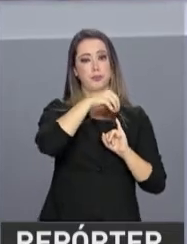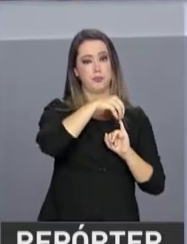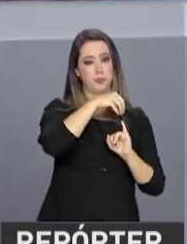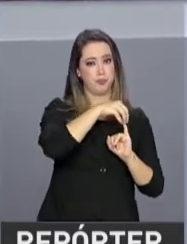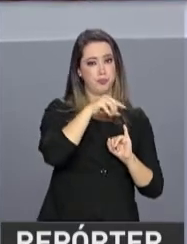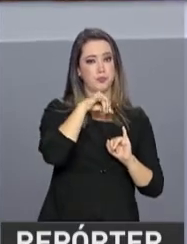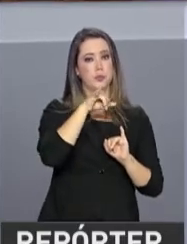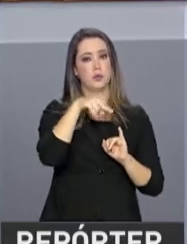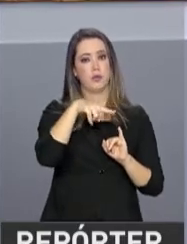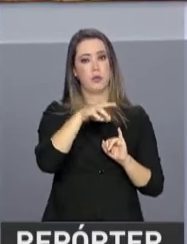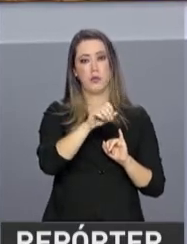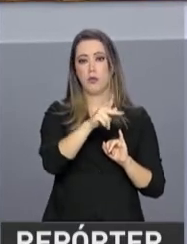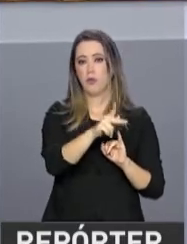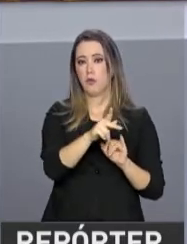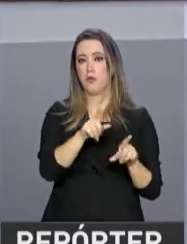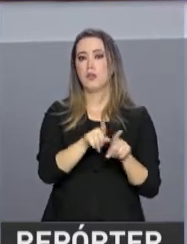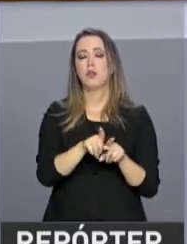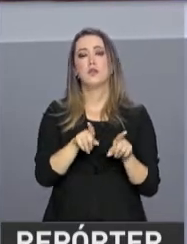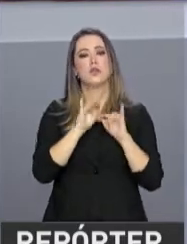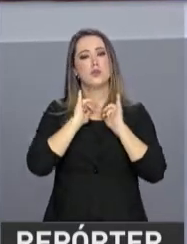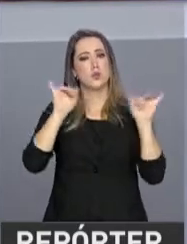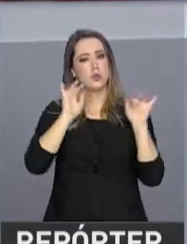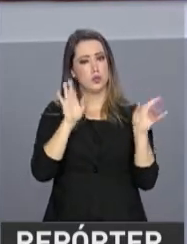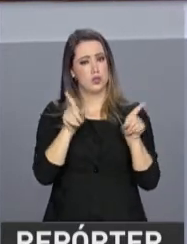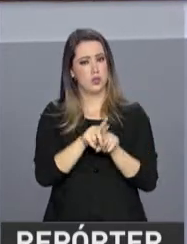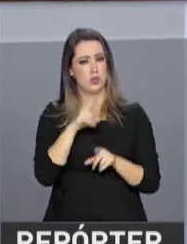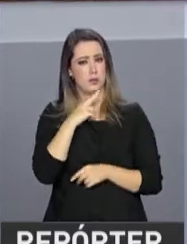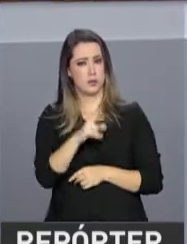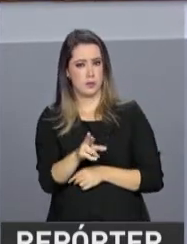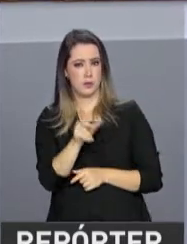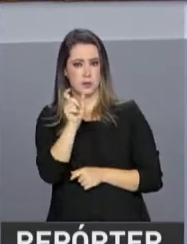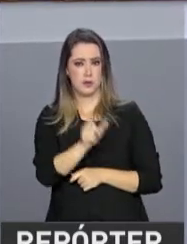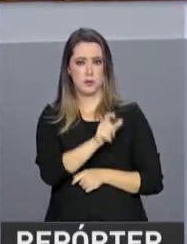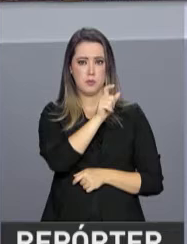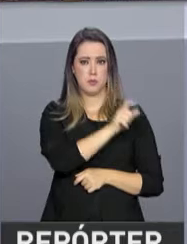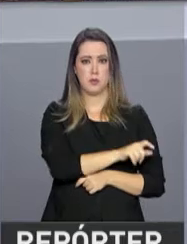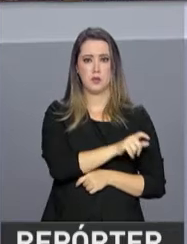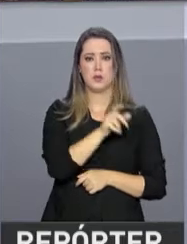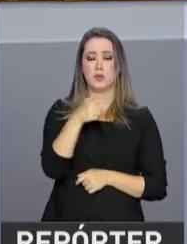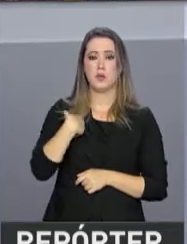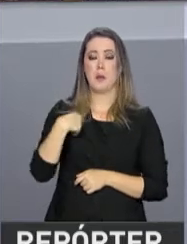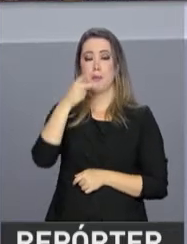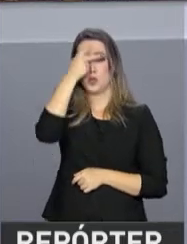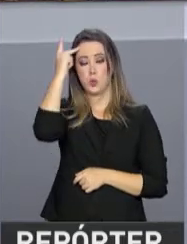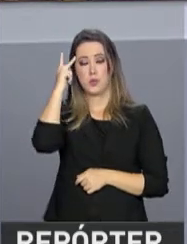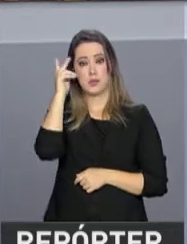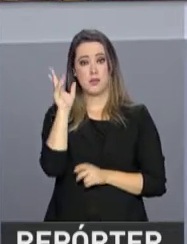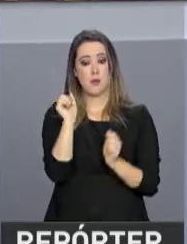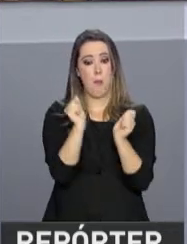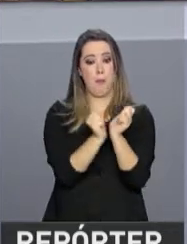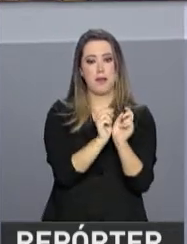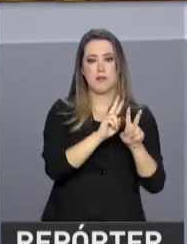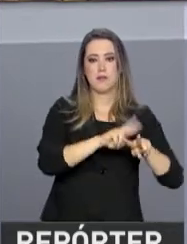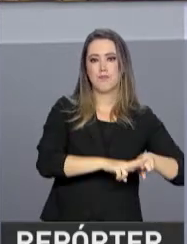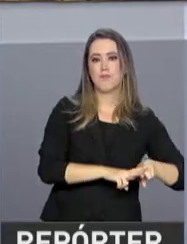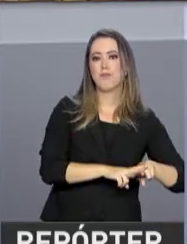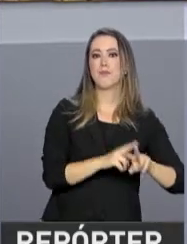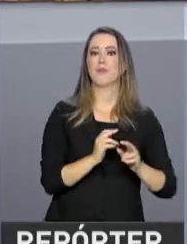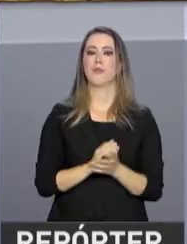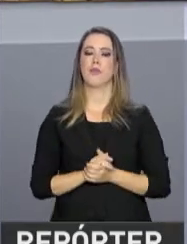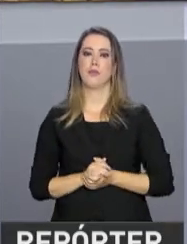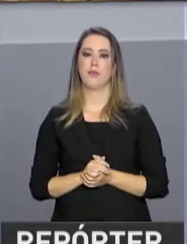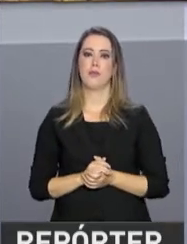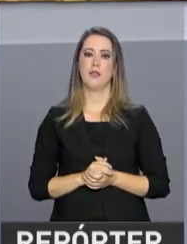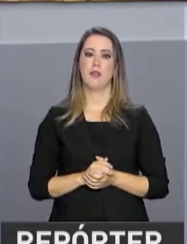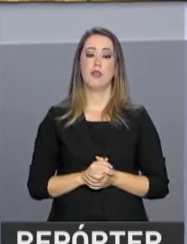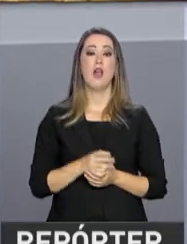educacionais anísio teixeira inep também divulgou os resultados dos participantes do enseja para suas privadas de liberdade